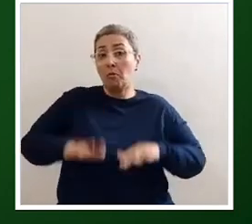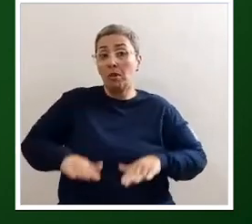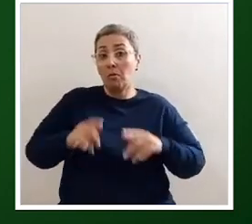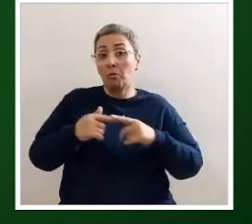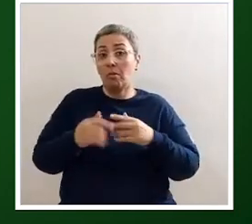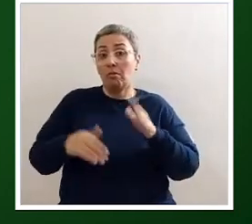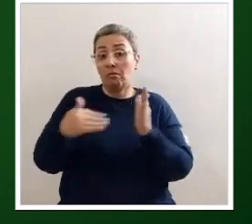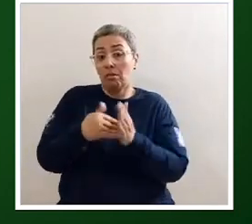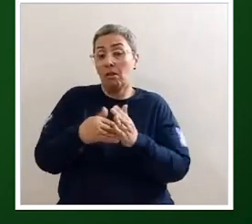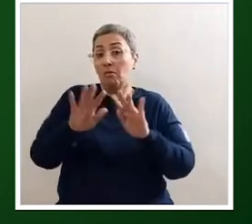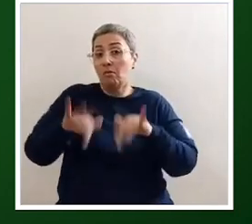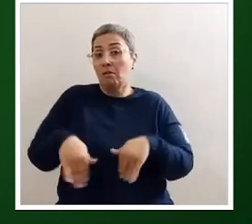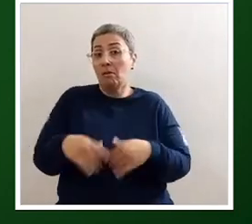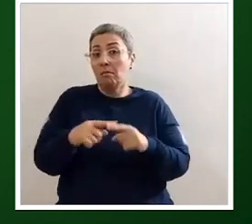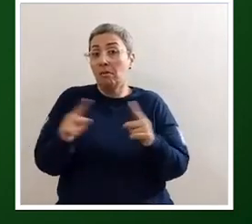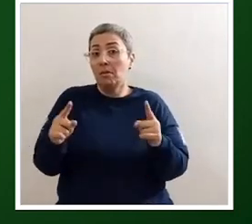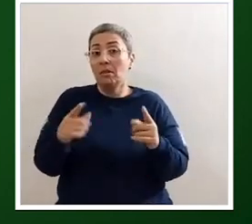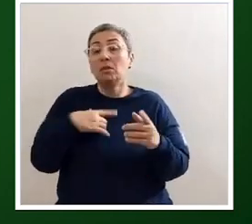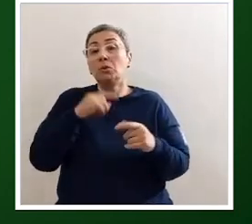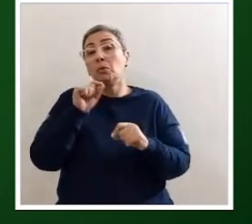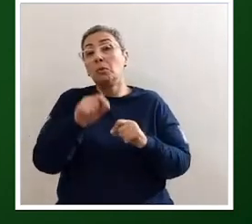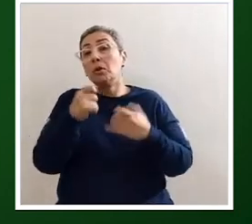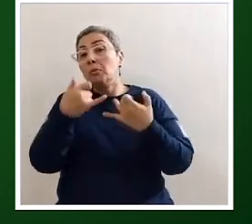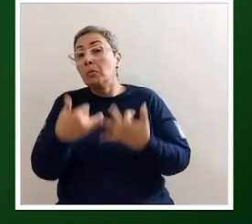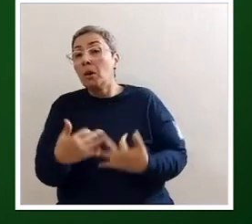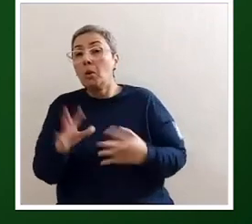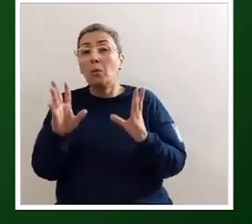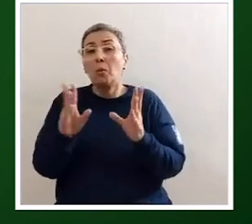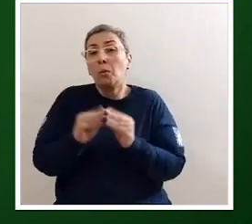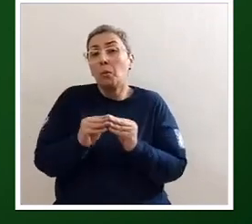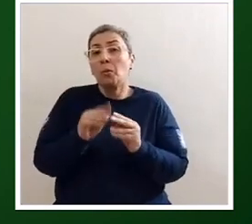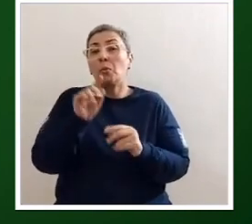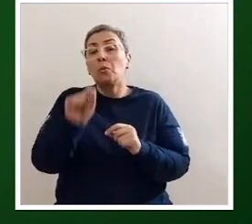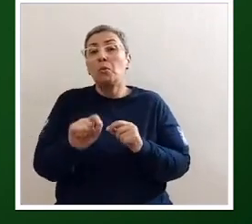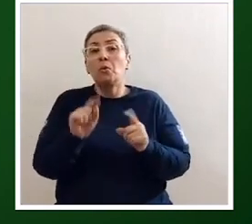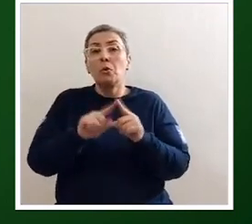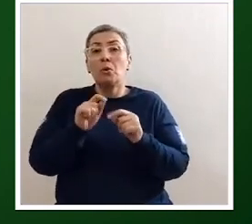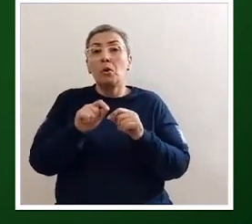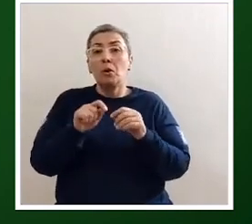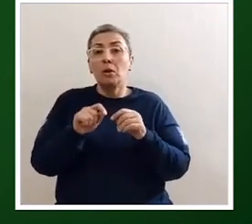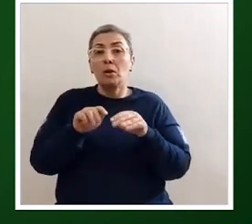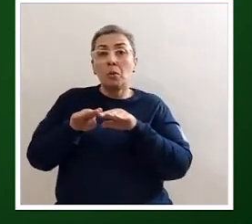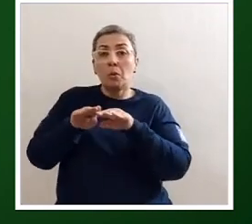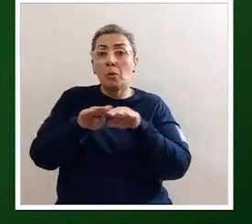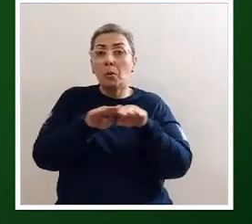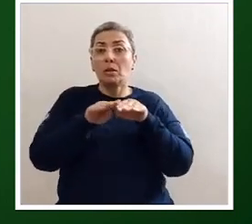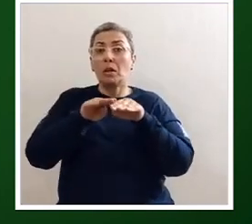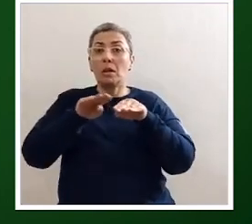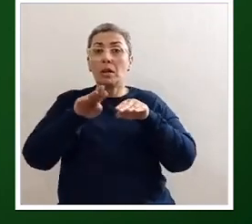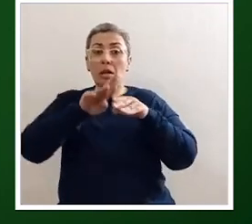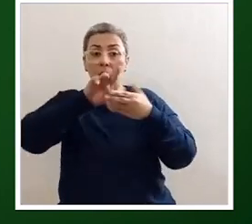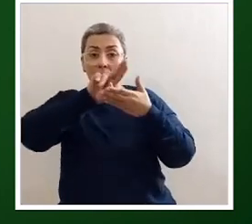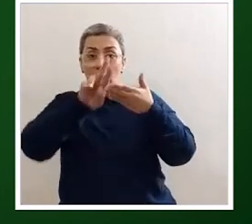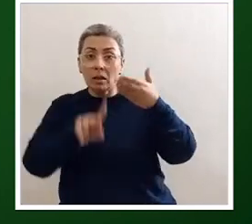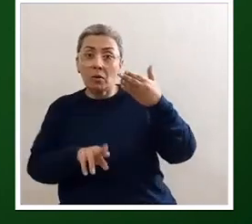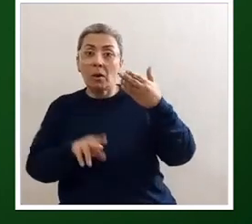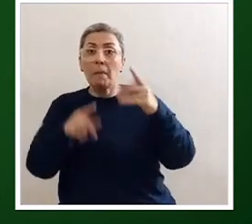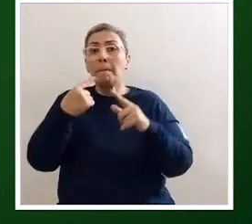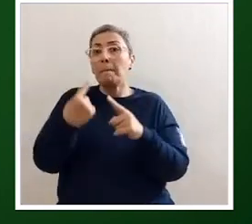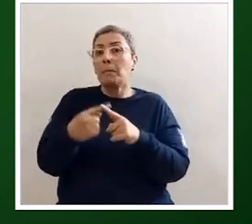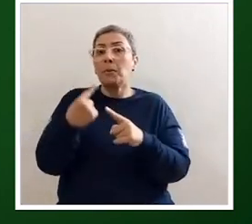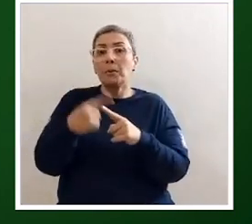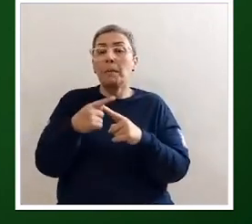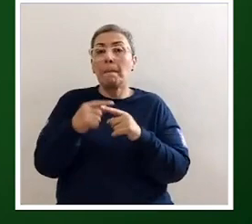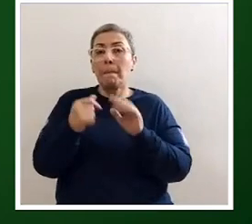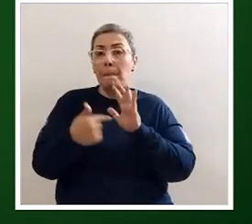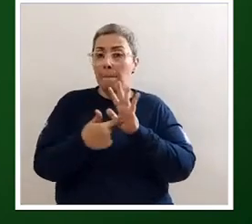até o final Mas falando aqui um pouquinho da questão da homogeneidade E heterogeneidade é porque que a gente